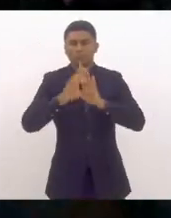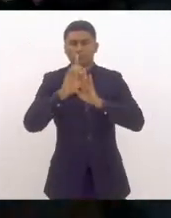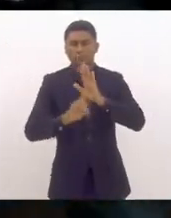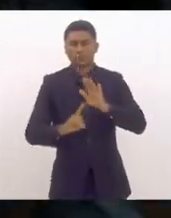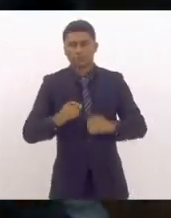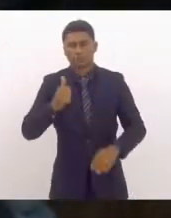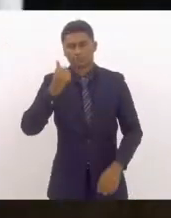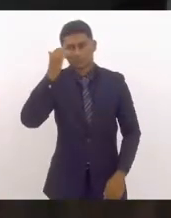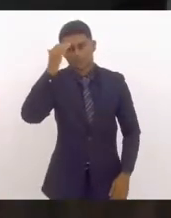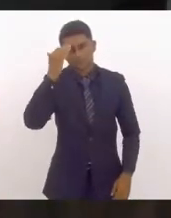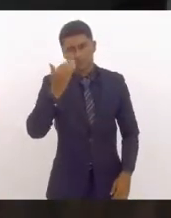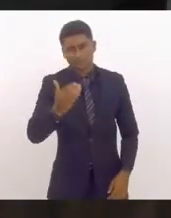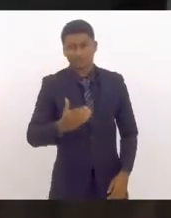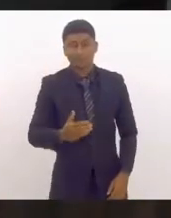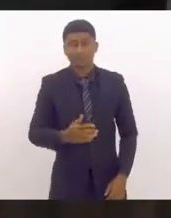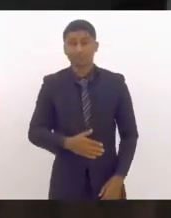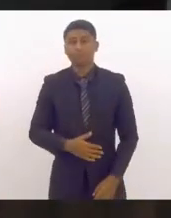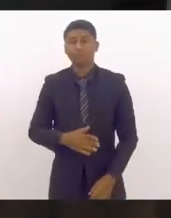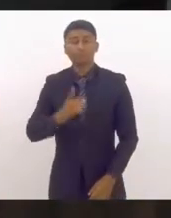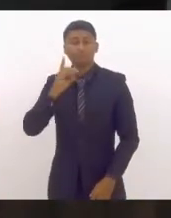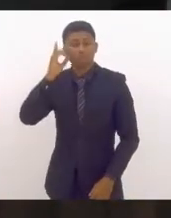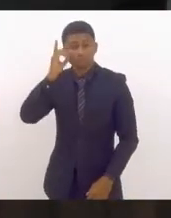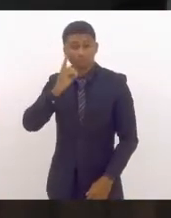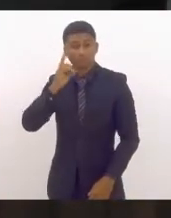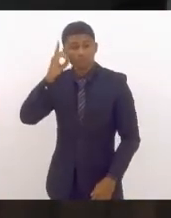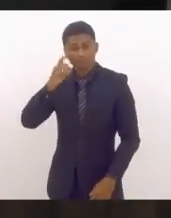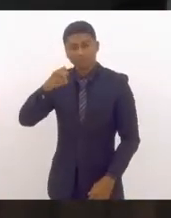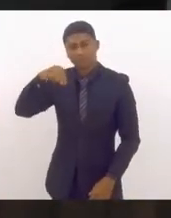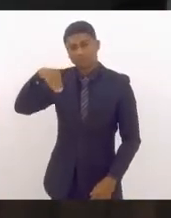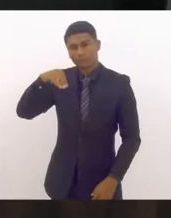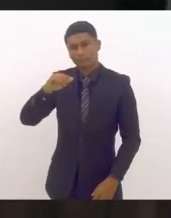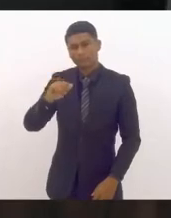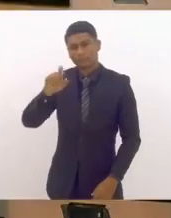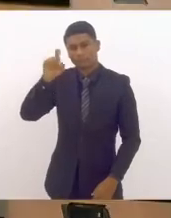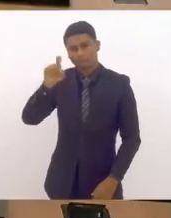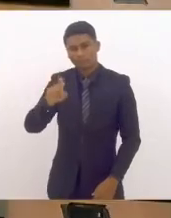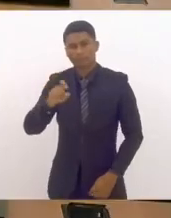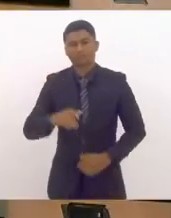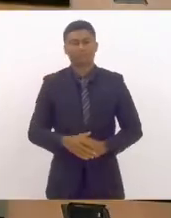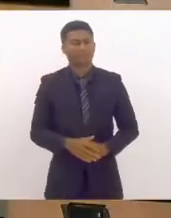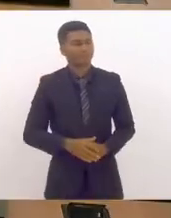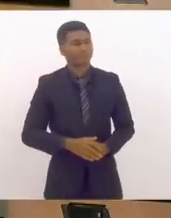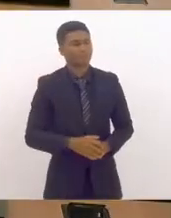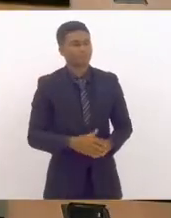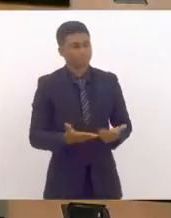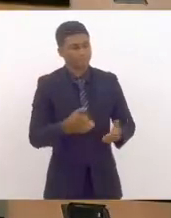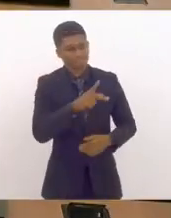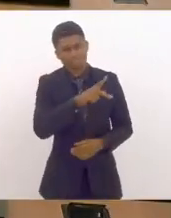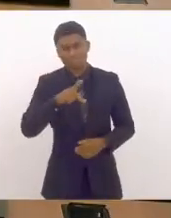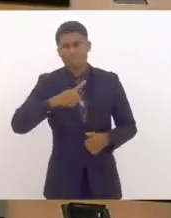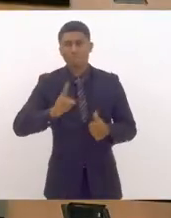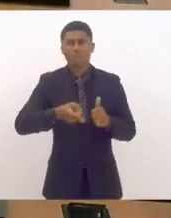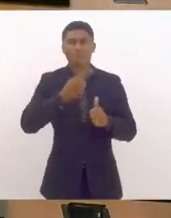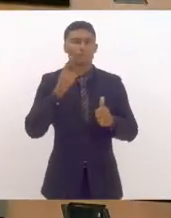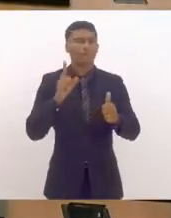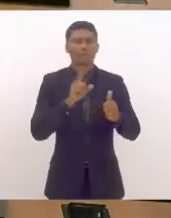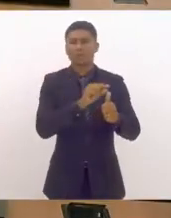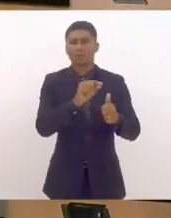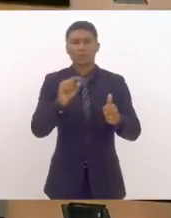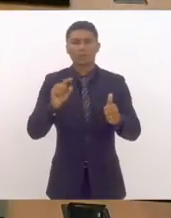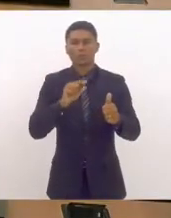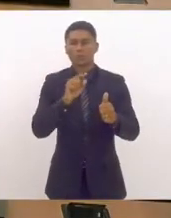presidente. Deputado Max. Senhor presidente, primeiro, parabenizar o